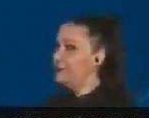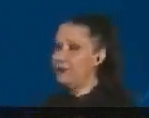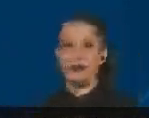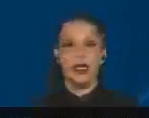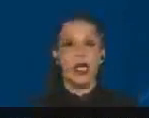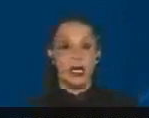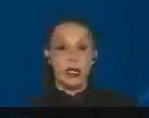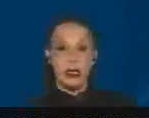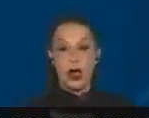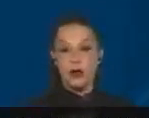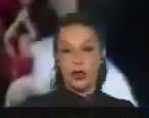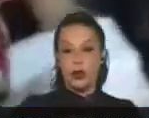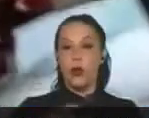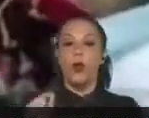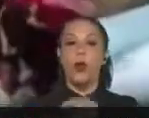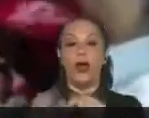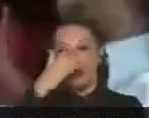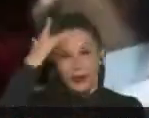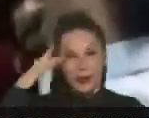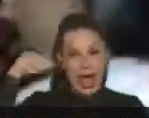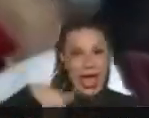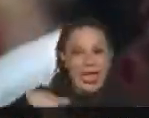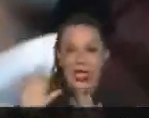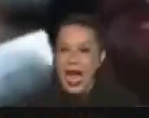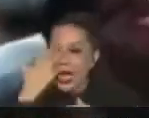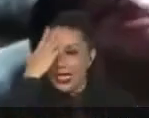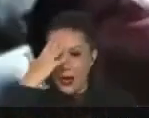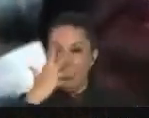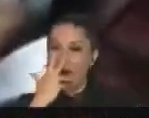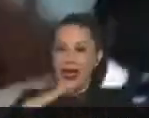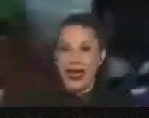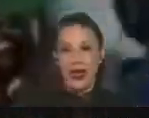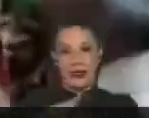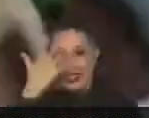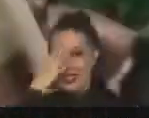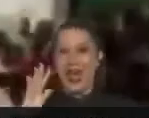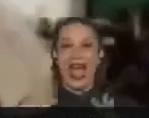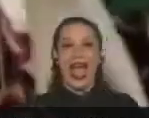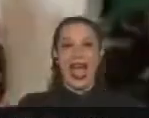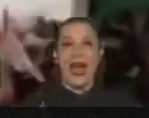Em Salvador, no Rio Vermelho, os eleitores fizeram carnaval antecipado. Com mais de